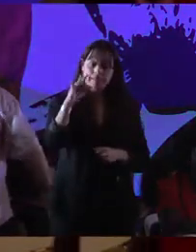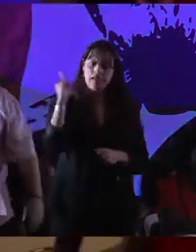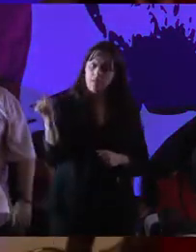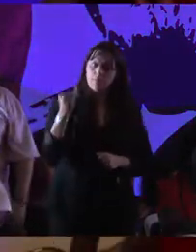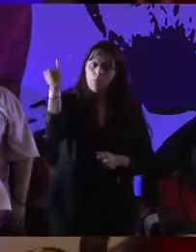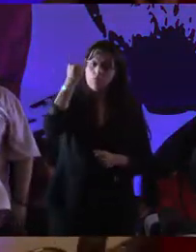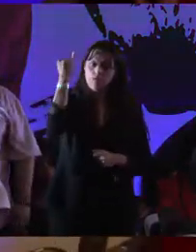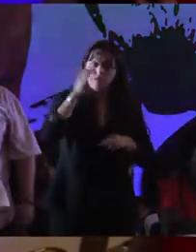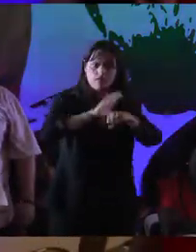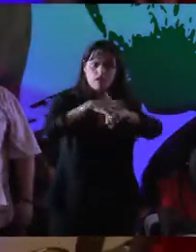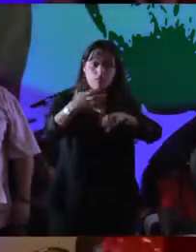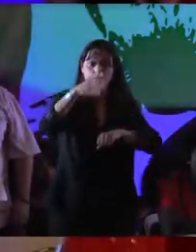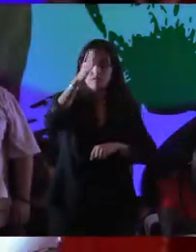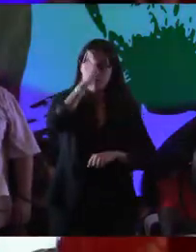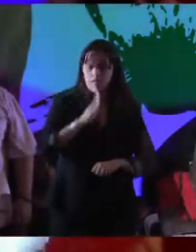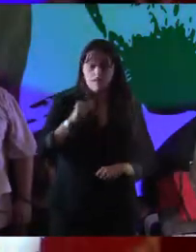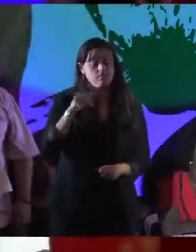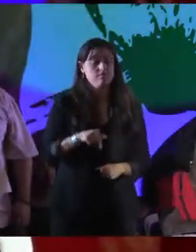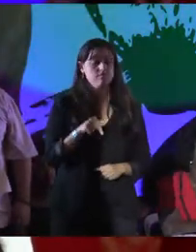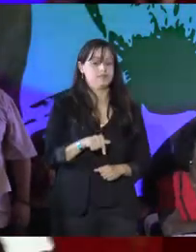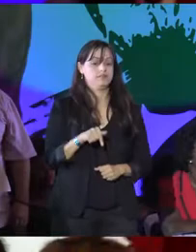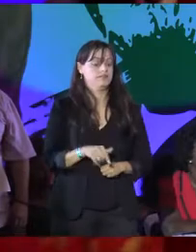da democracia do nosso país